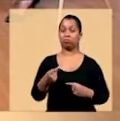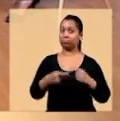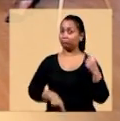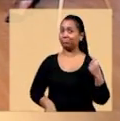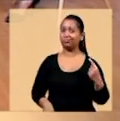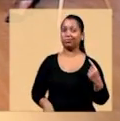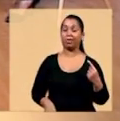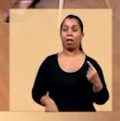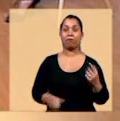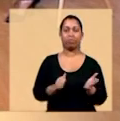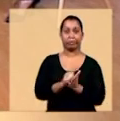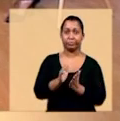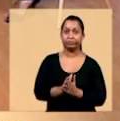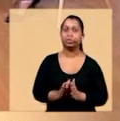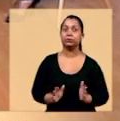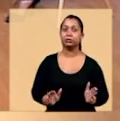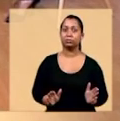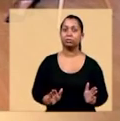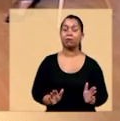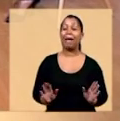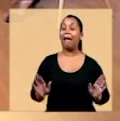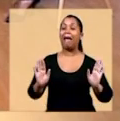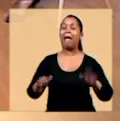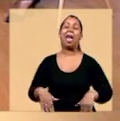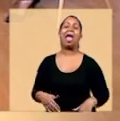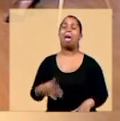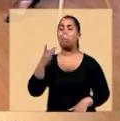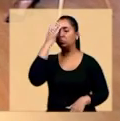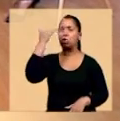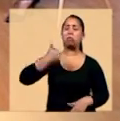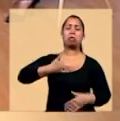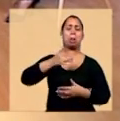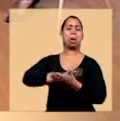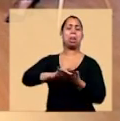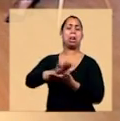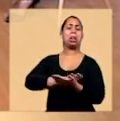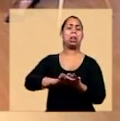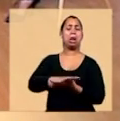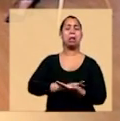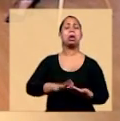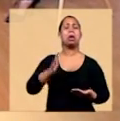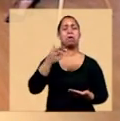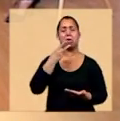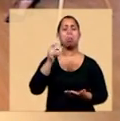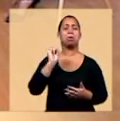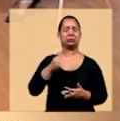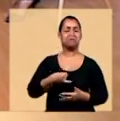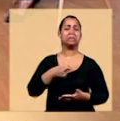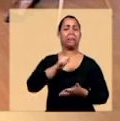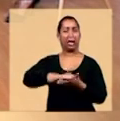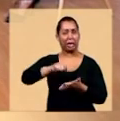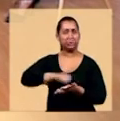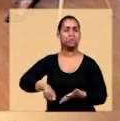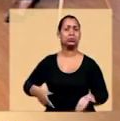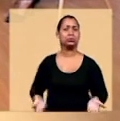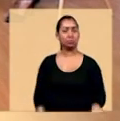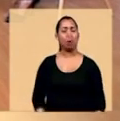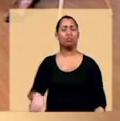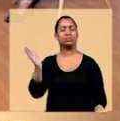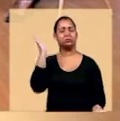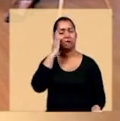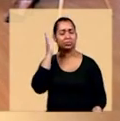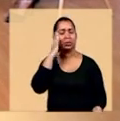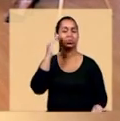quadrado ali... Ela foi advertida. Ela não pode falar assim, mas ninguém me falou. Falou sim, olha, então você assinou, você disse que